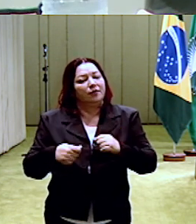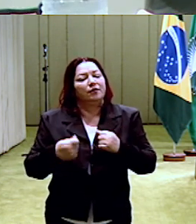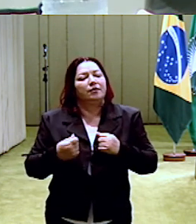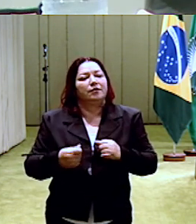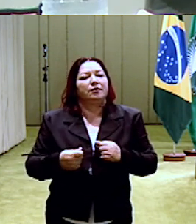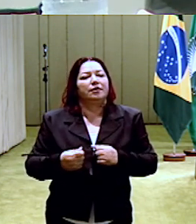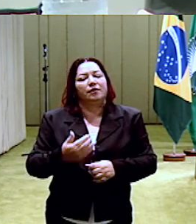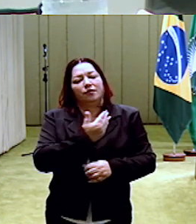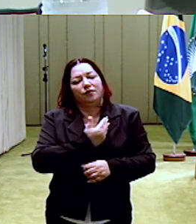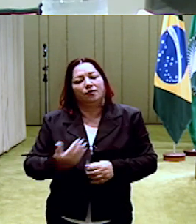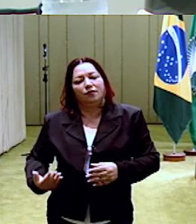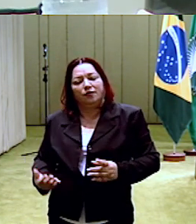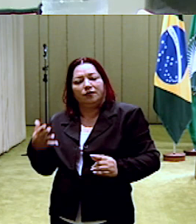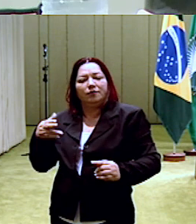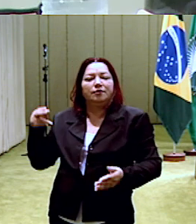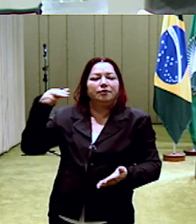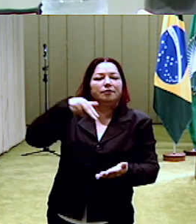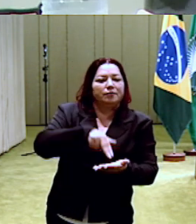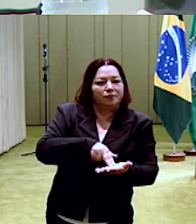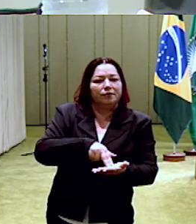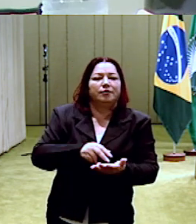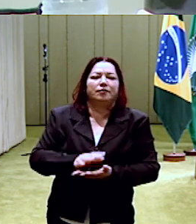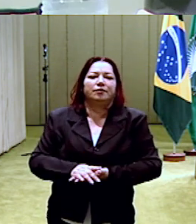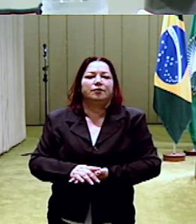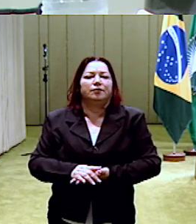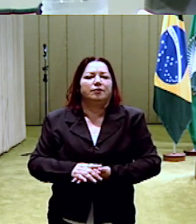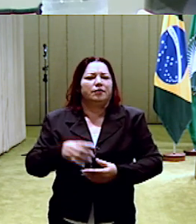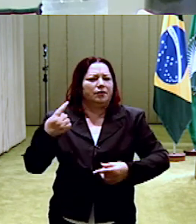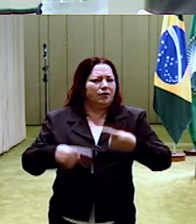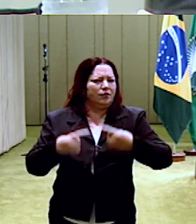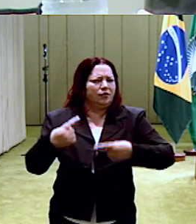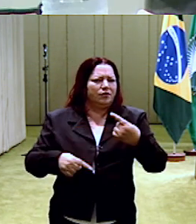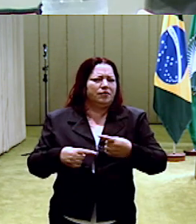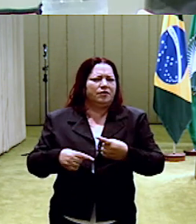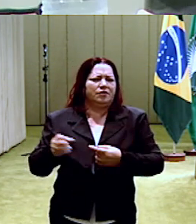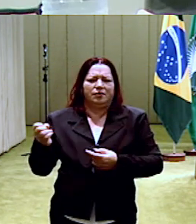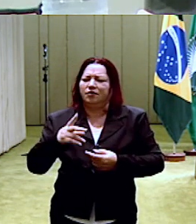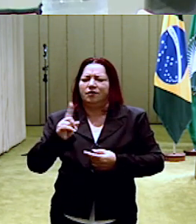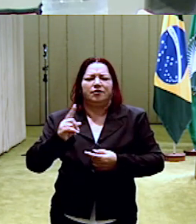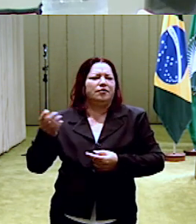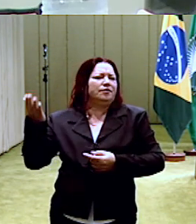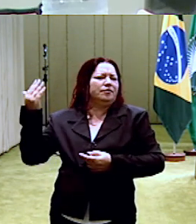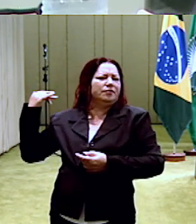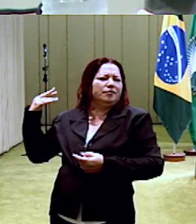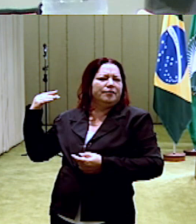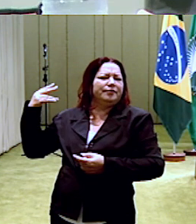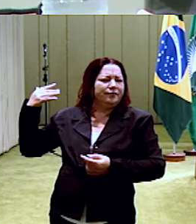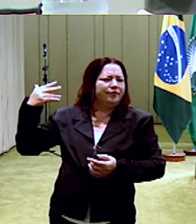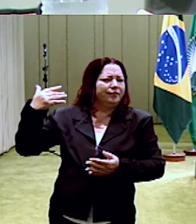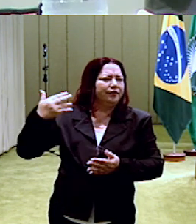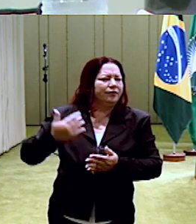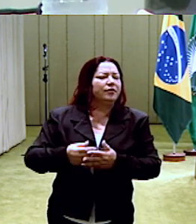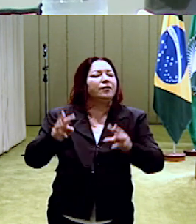e internacional. O debate não é novo no cenário internacional. A Organização das Nações